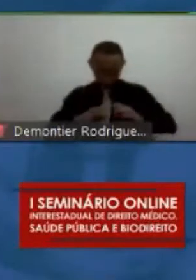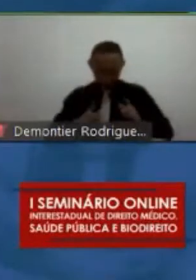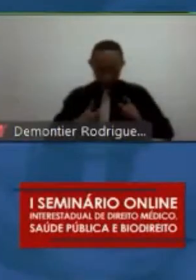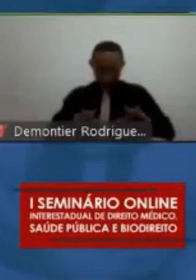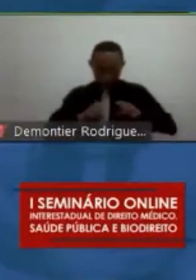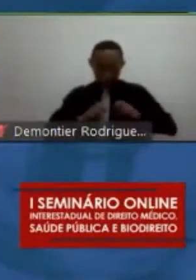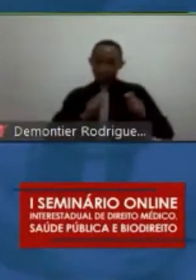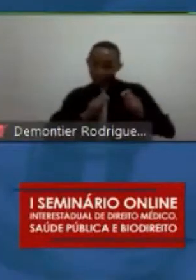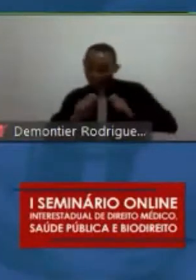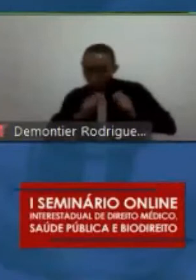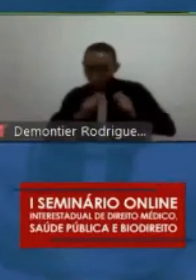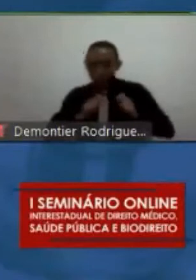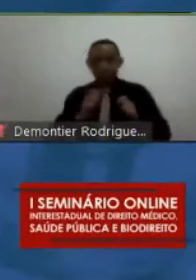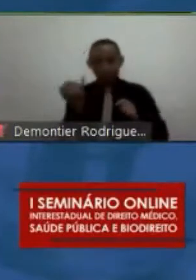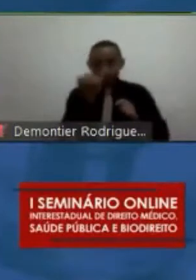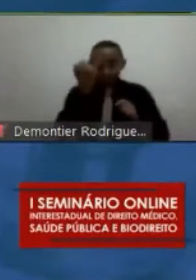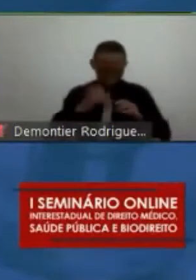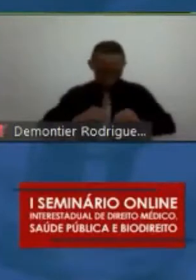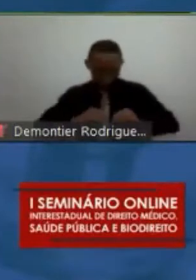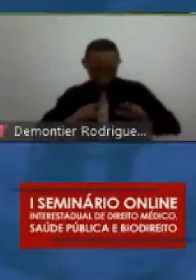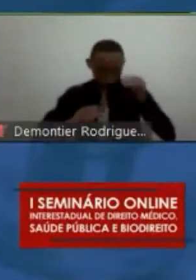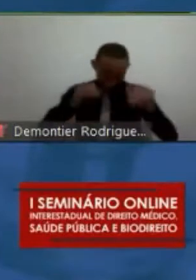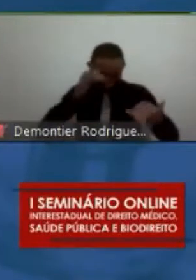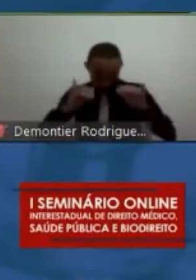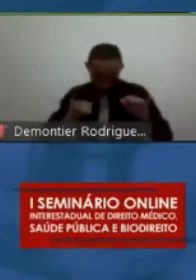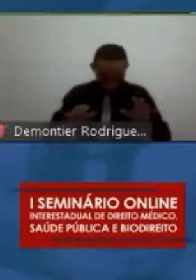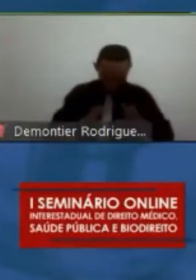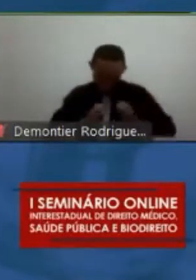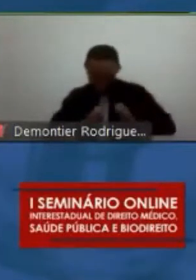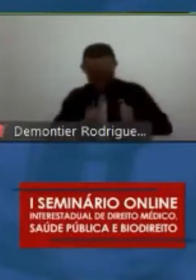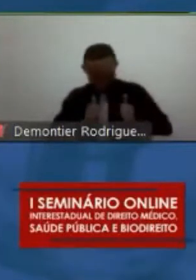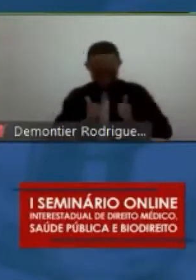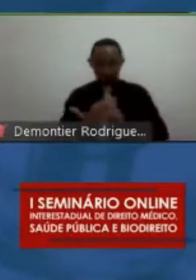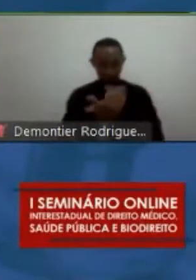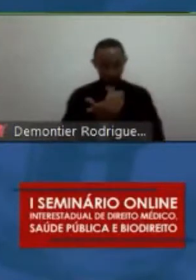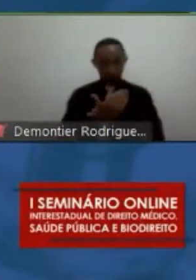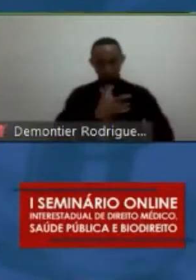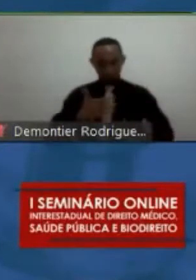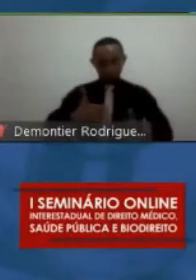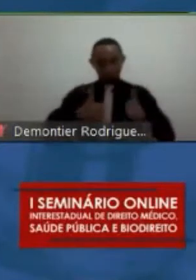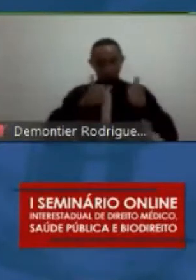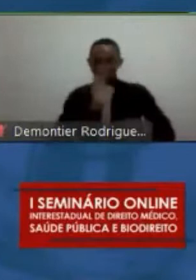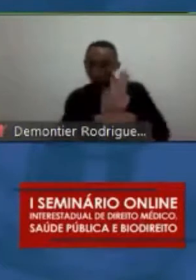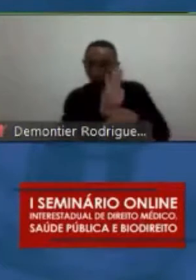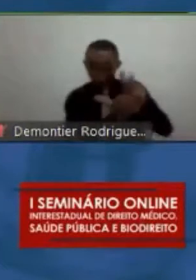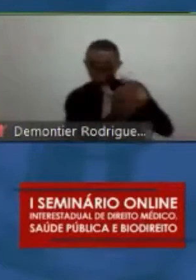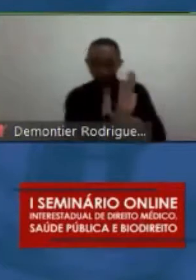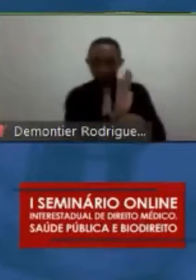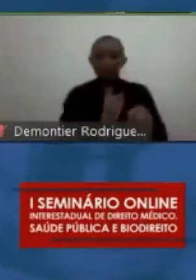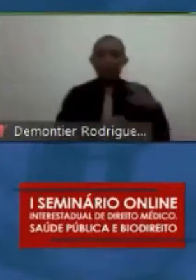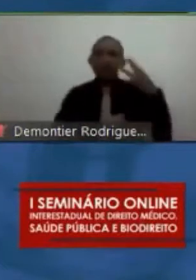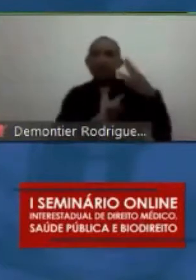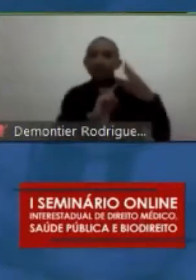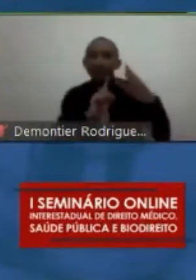questão do sangue. Minimizar a perda e conservação é uma boa estratégia. No pós-operatório, o